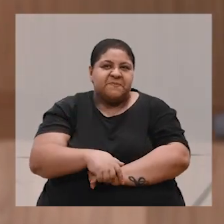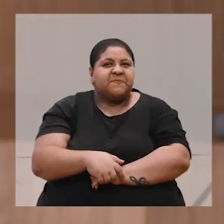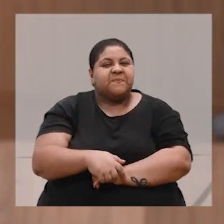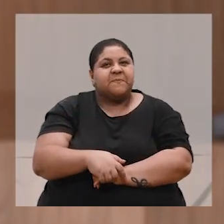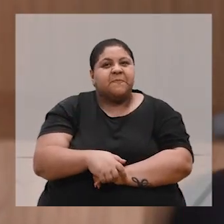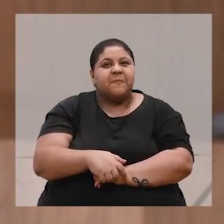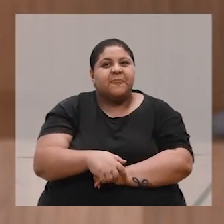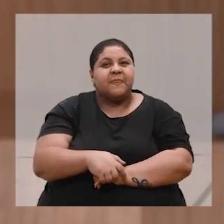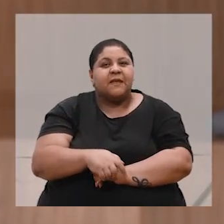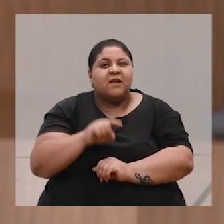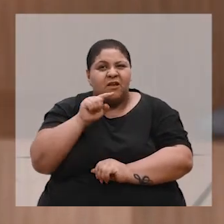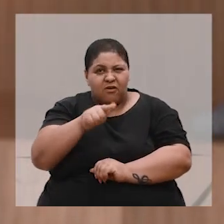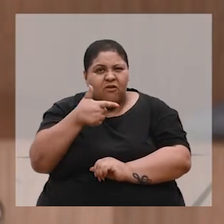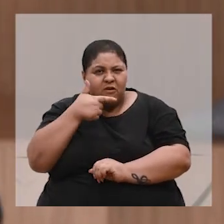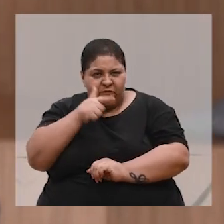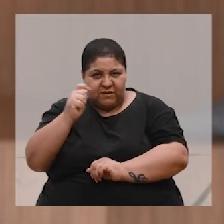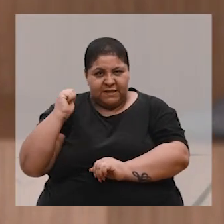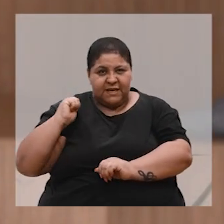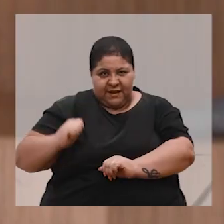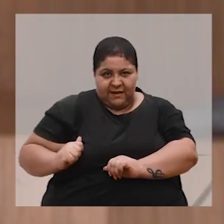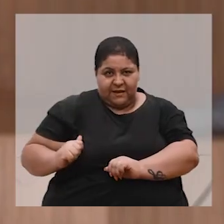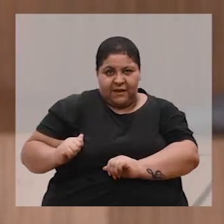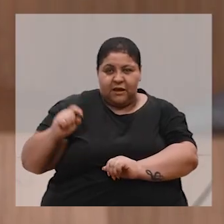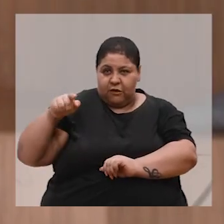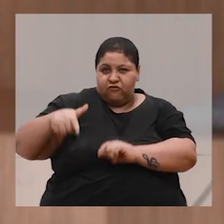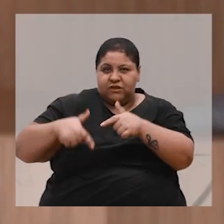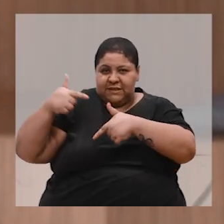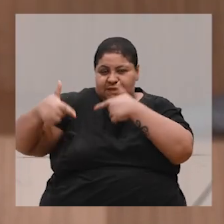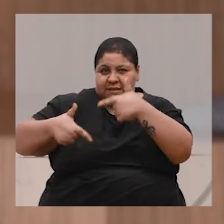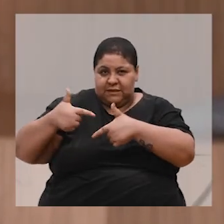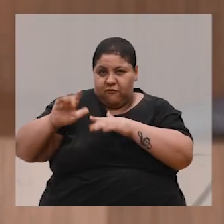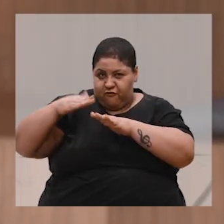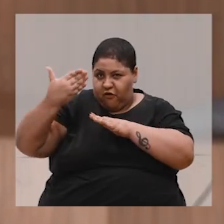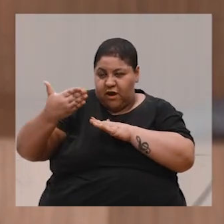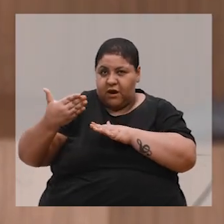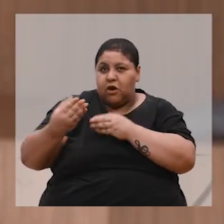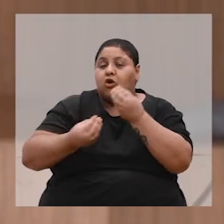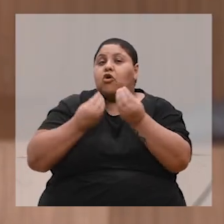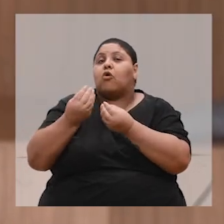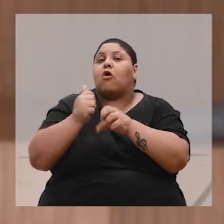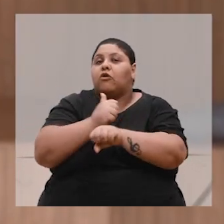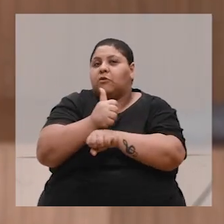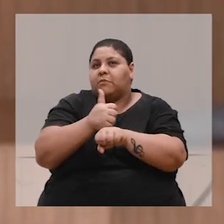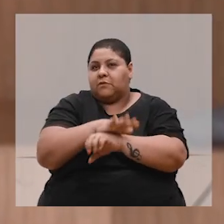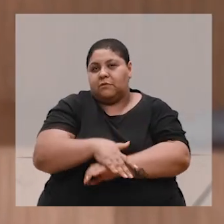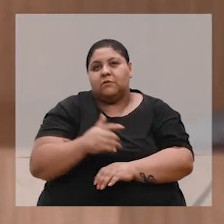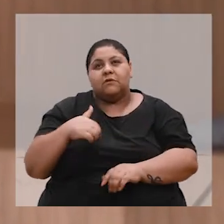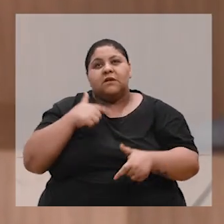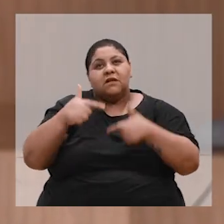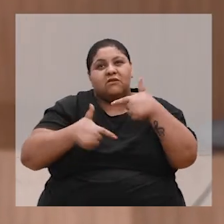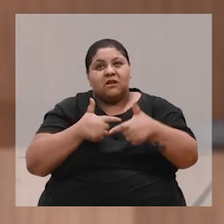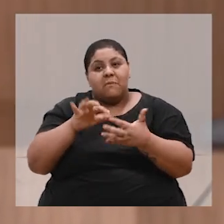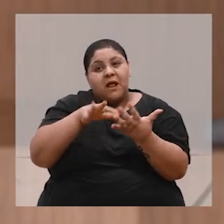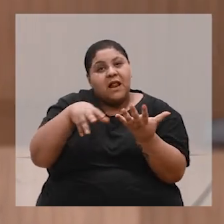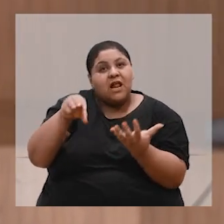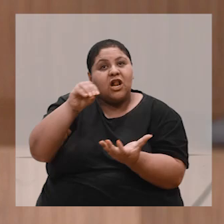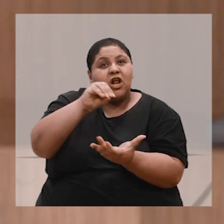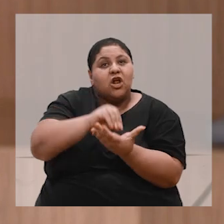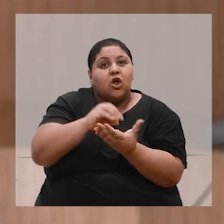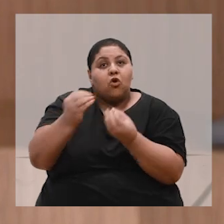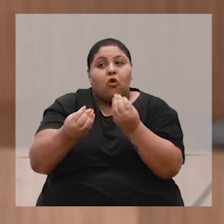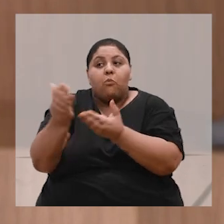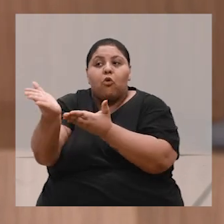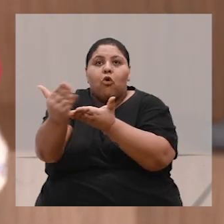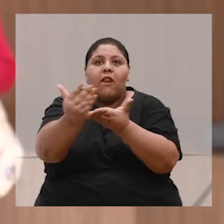oportunidade. Paulo, vocês ganham uma bolsa e você trabalha também fora disso? Qual que é a tua função? Eu trabalho na Codeca, eu trabalho